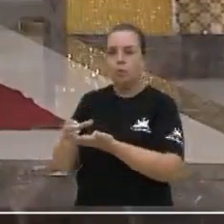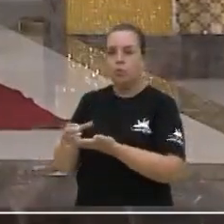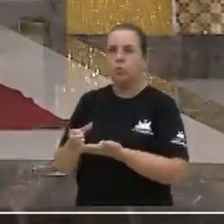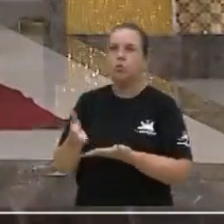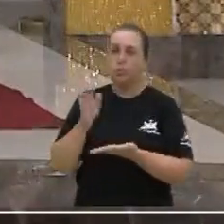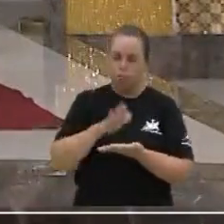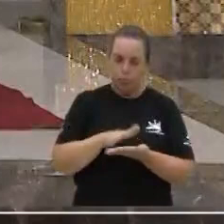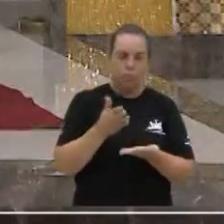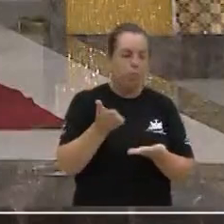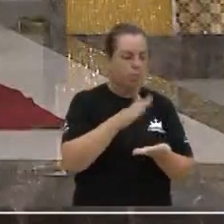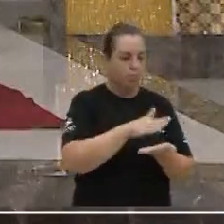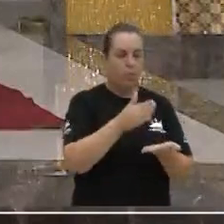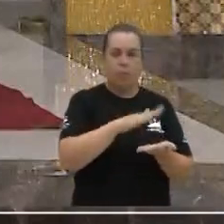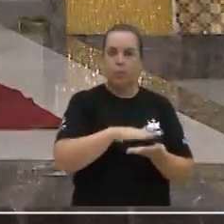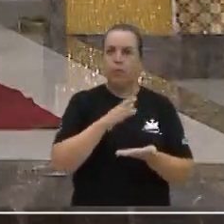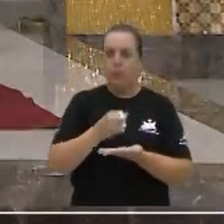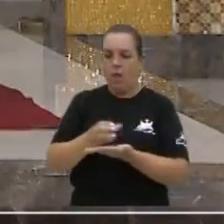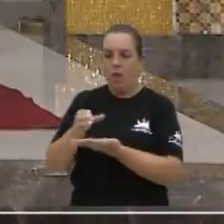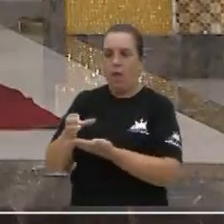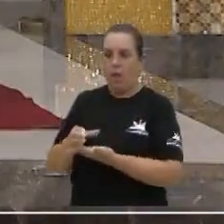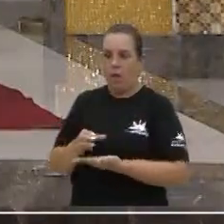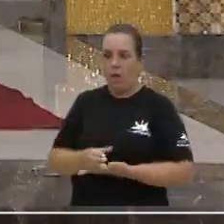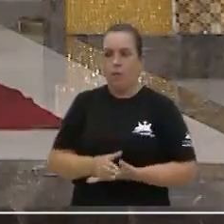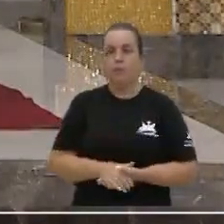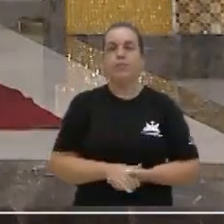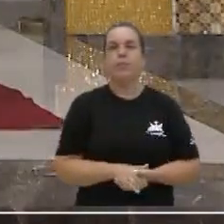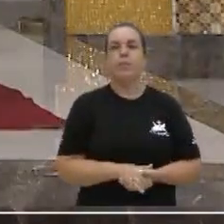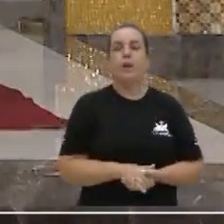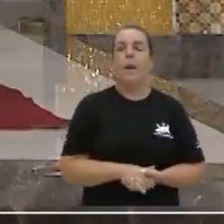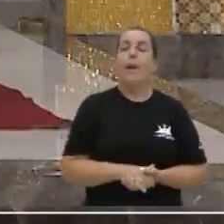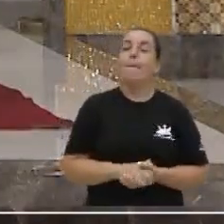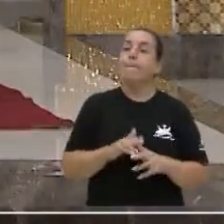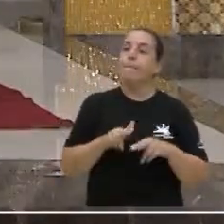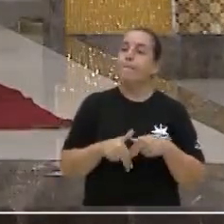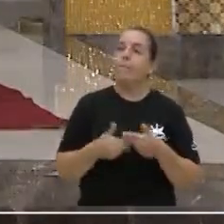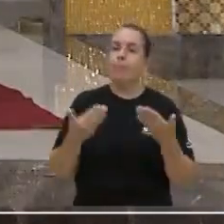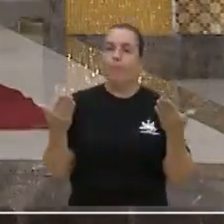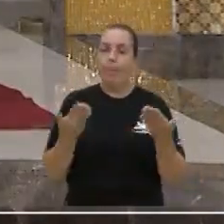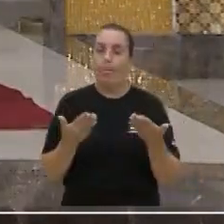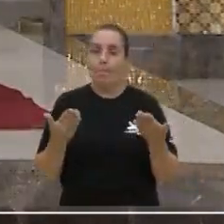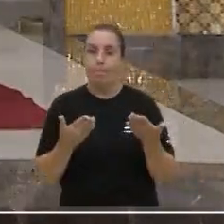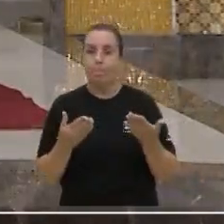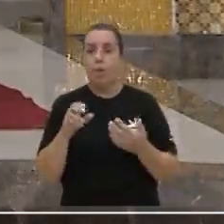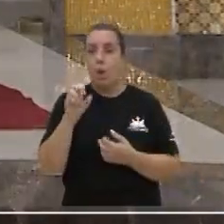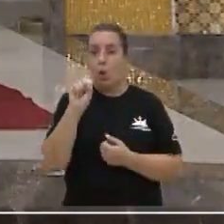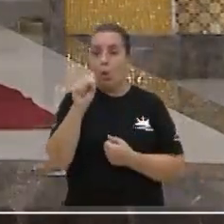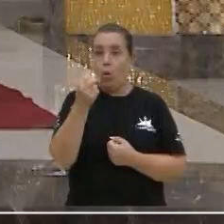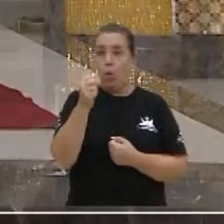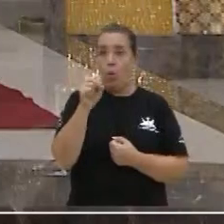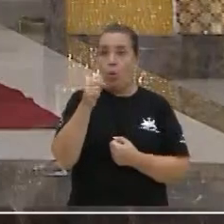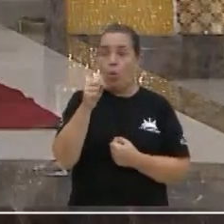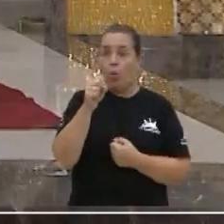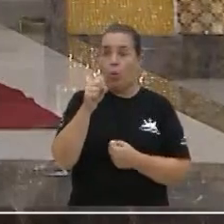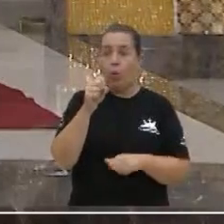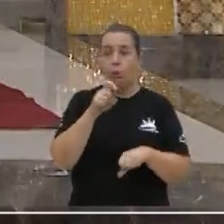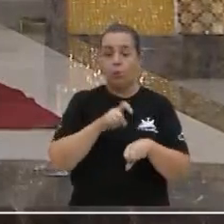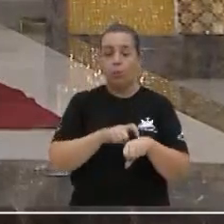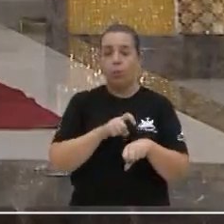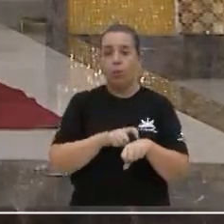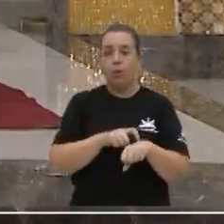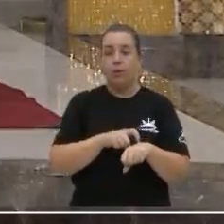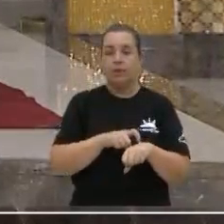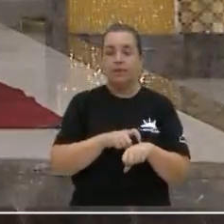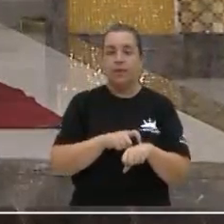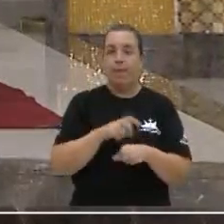fechados, lacrados, não se preocupe de água. É por isso que hoje, a partir das 8 horas da manhã,